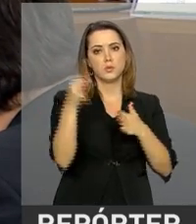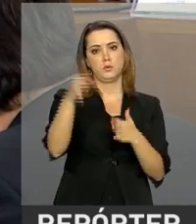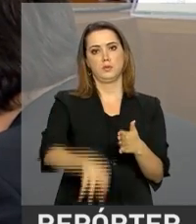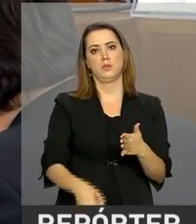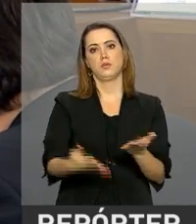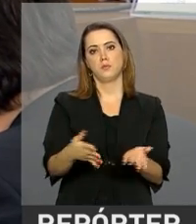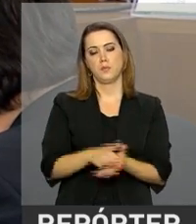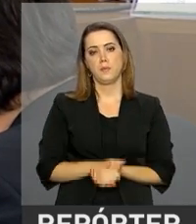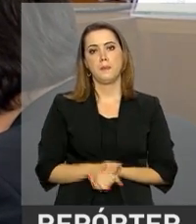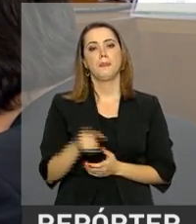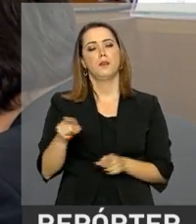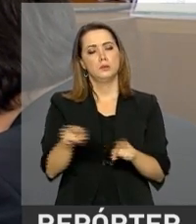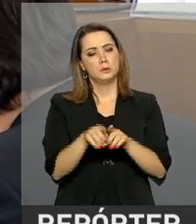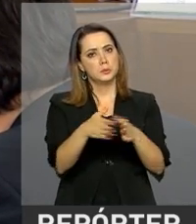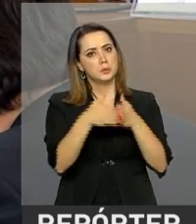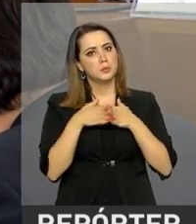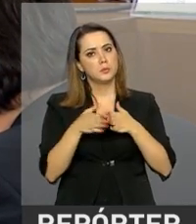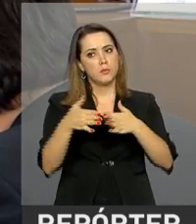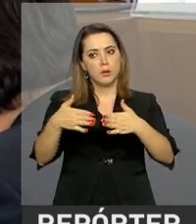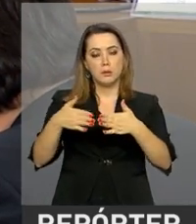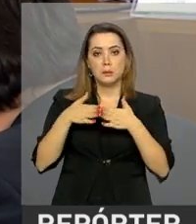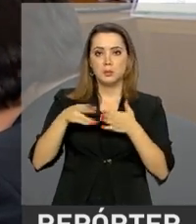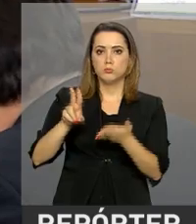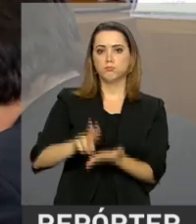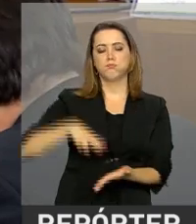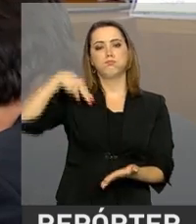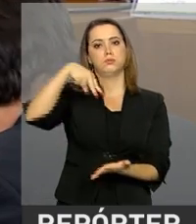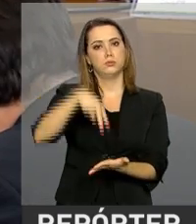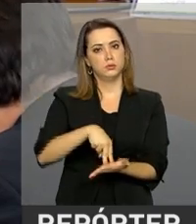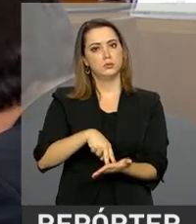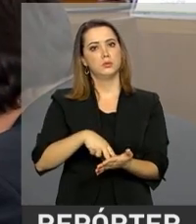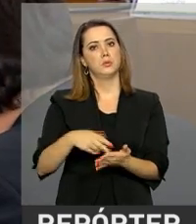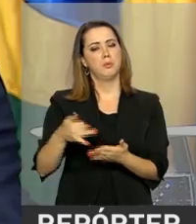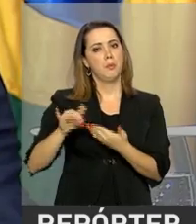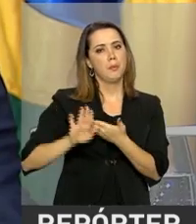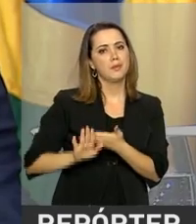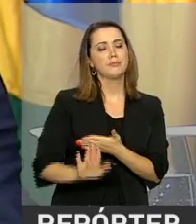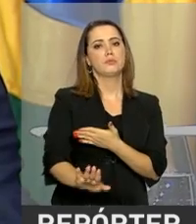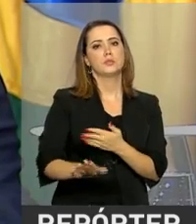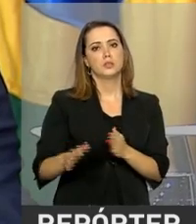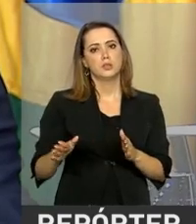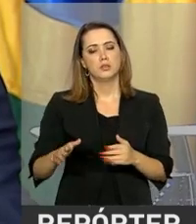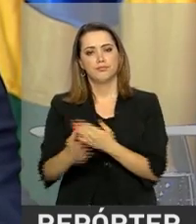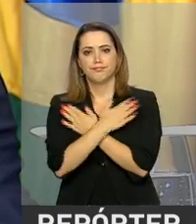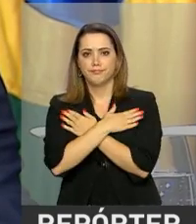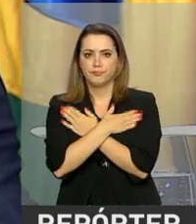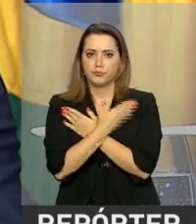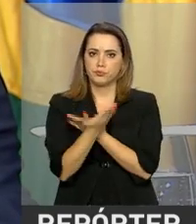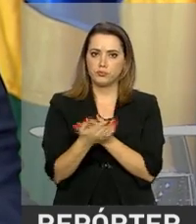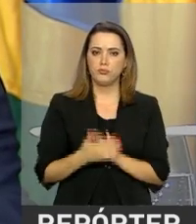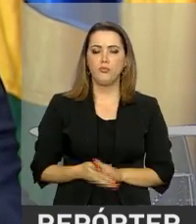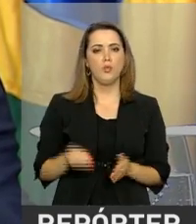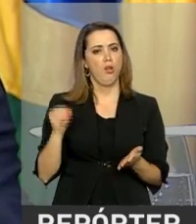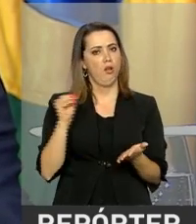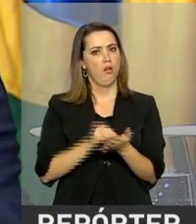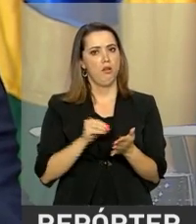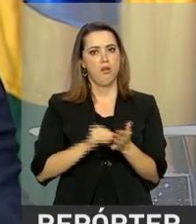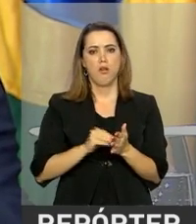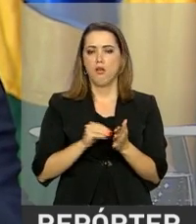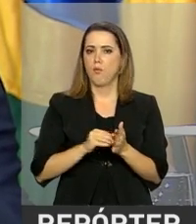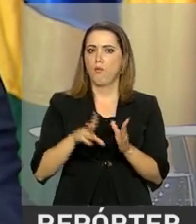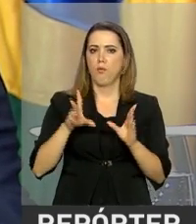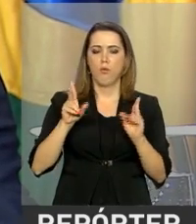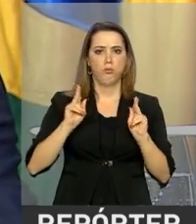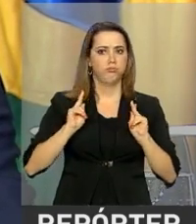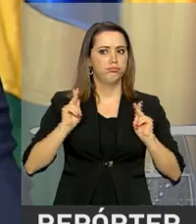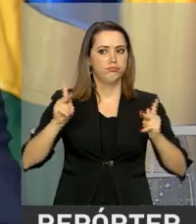também pediu empenho aos ministros para combater o desemprego no país. Não há coisa mais indigna que o desemprego. E